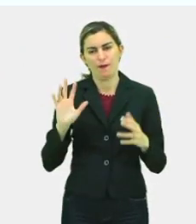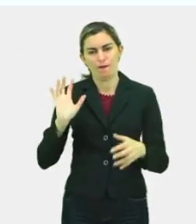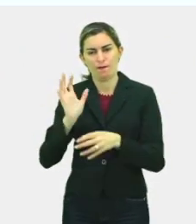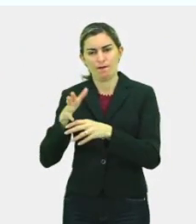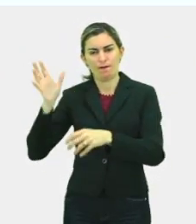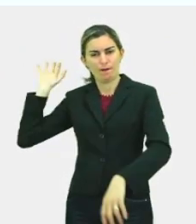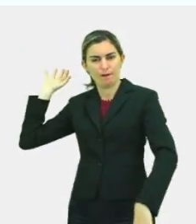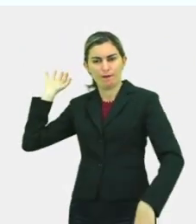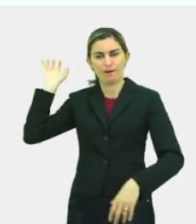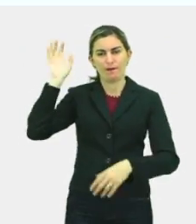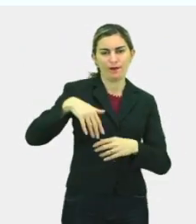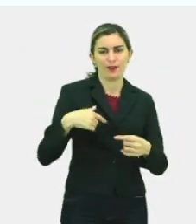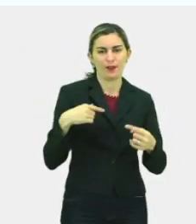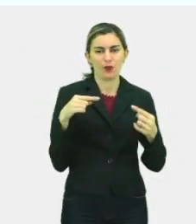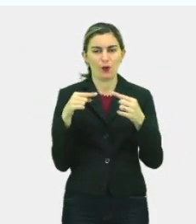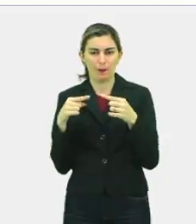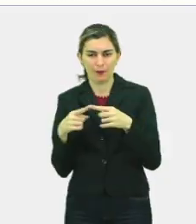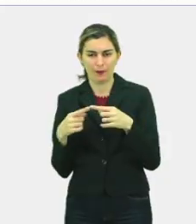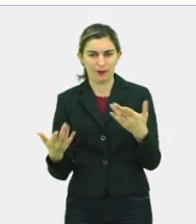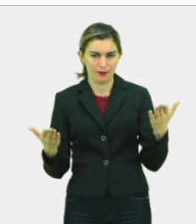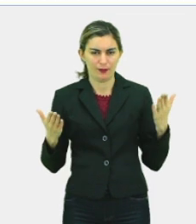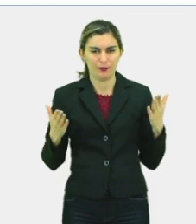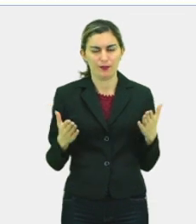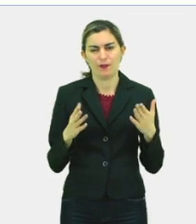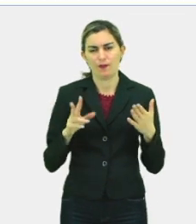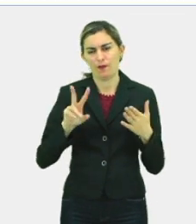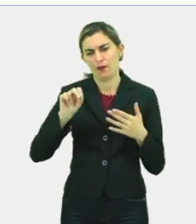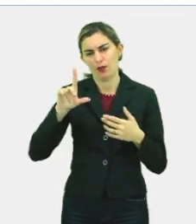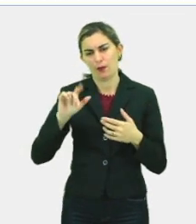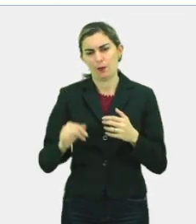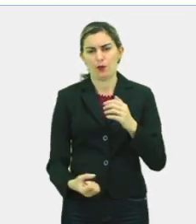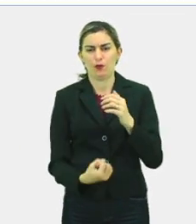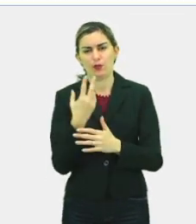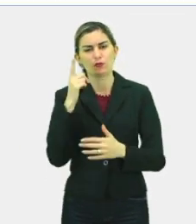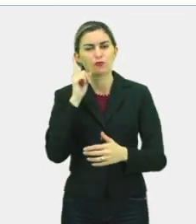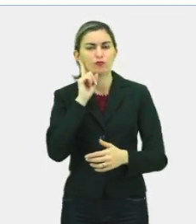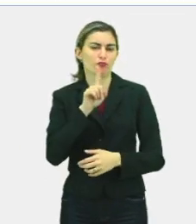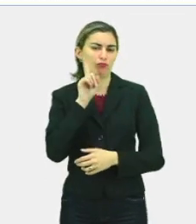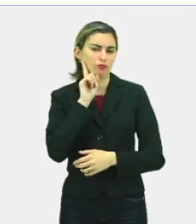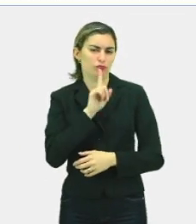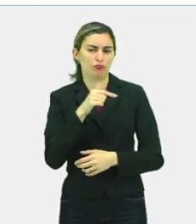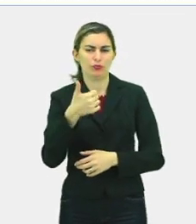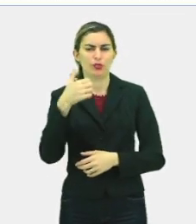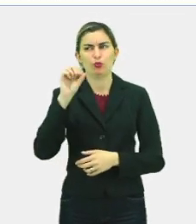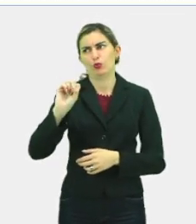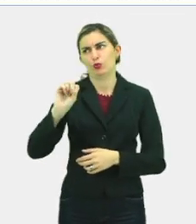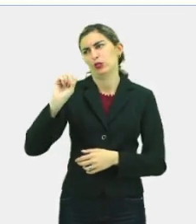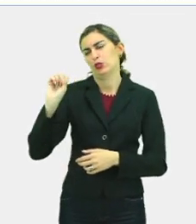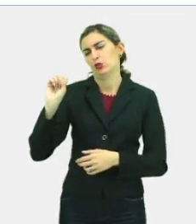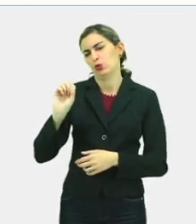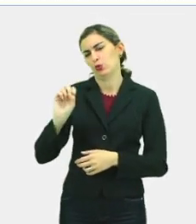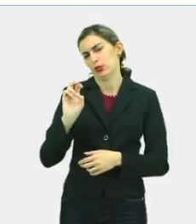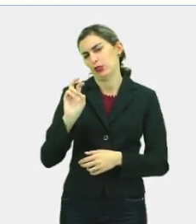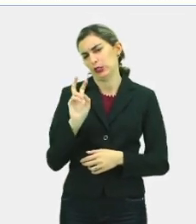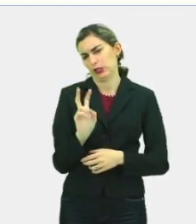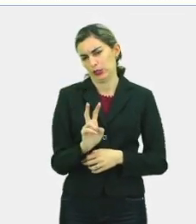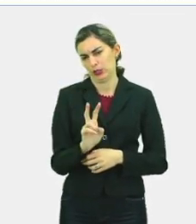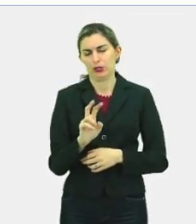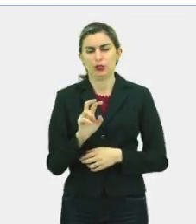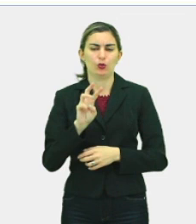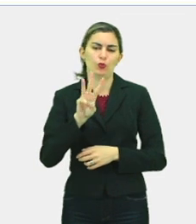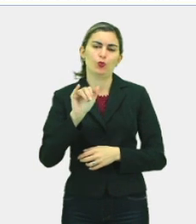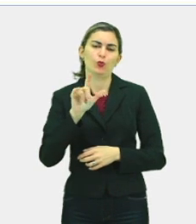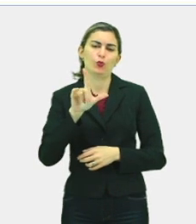voleibol se encaixa nisso. O voleibol é um esporte criado nos Estados Unidos em 1885 por